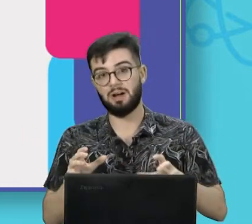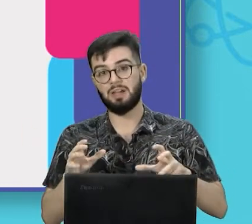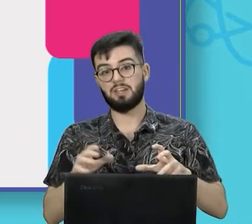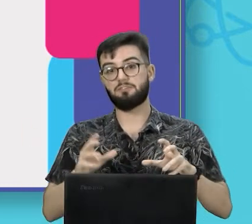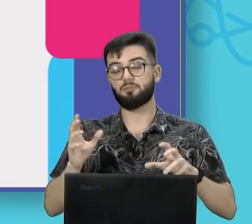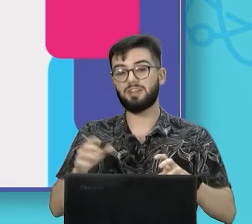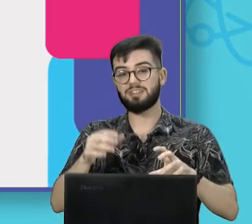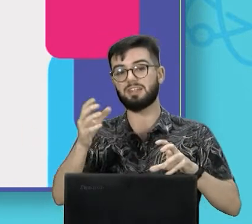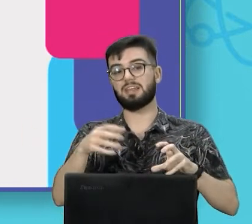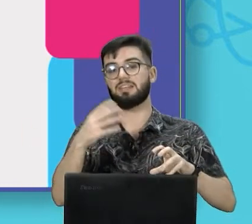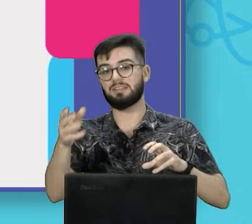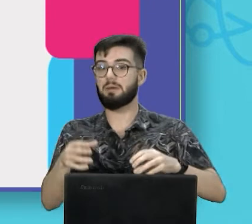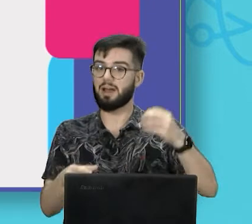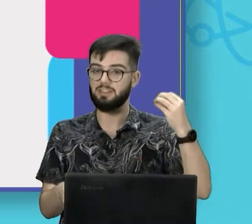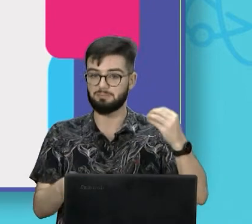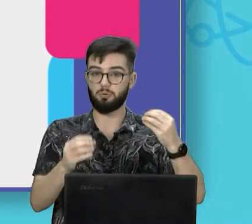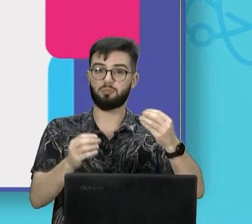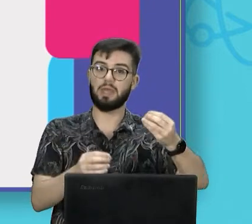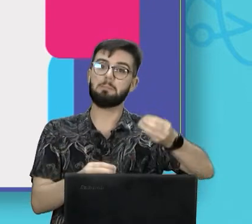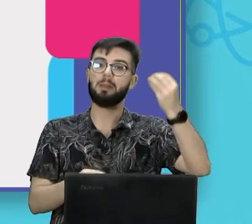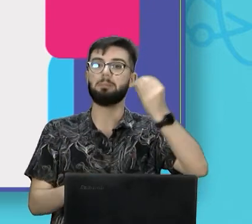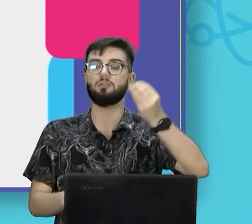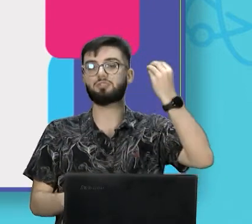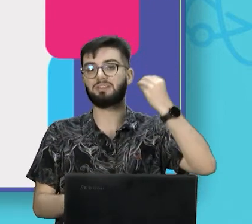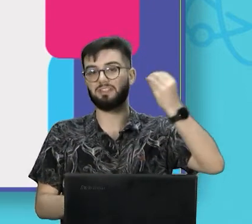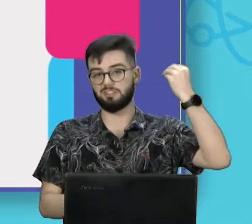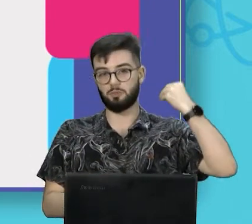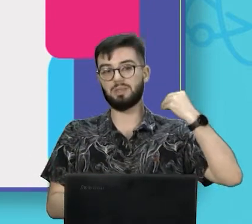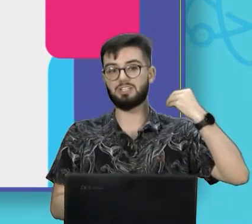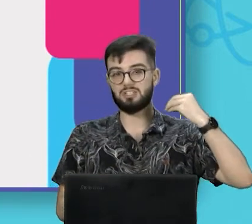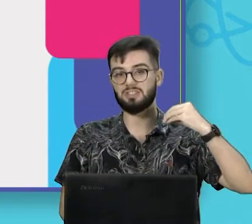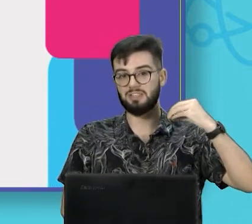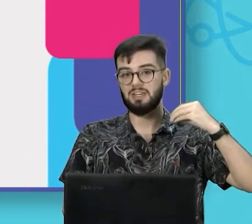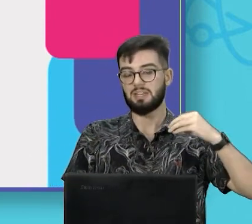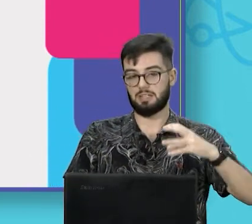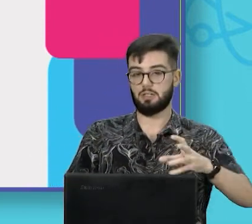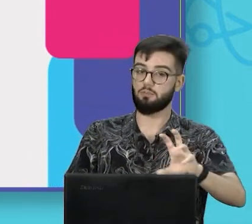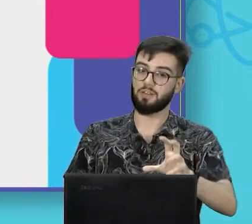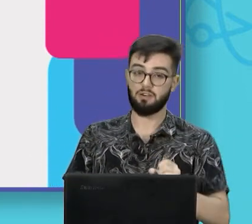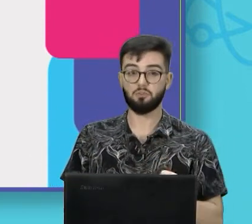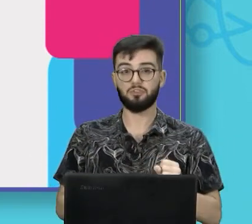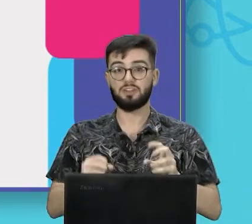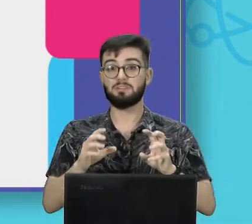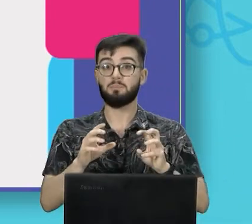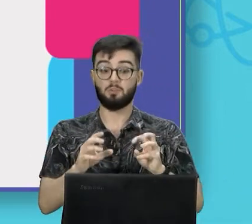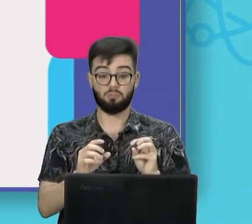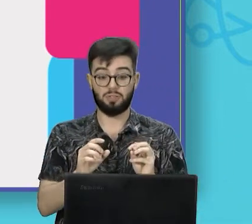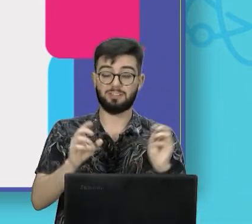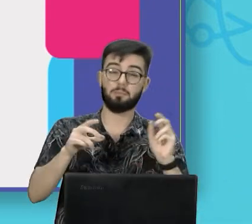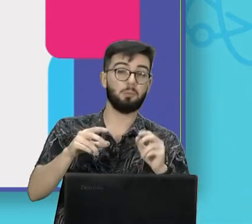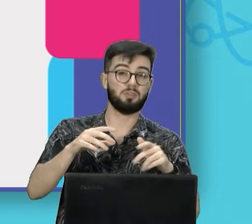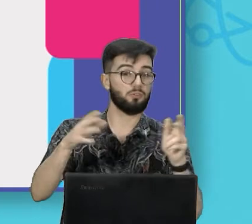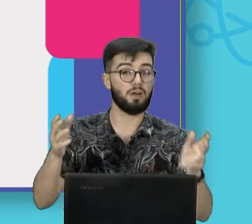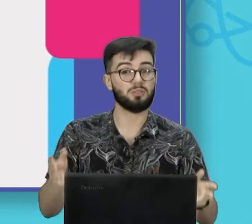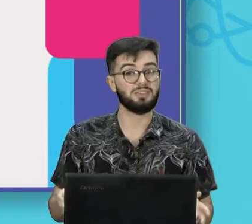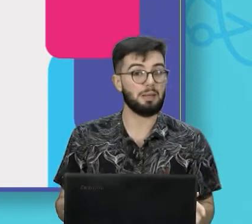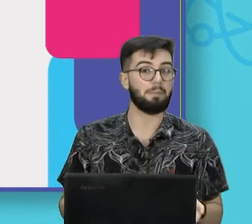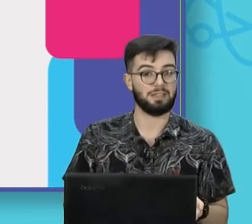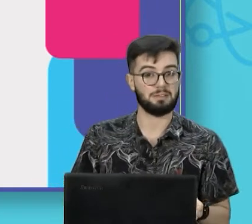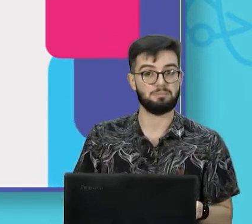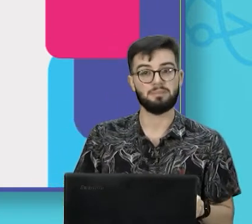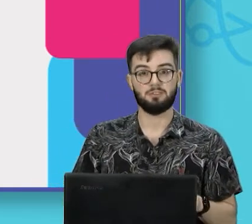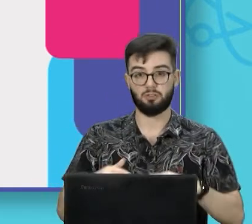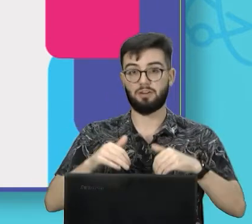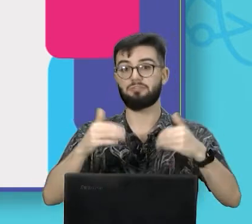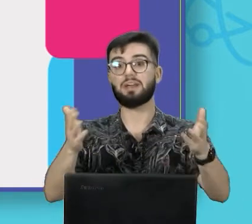escravos em ser uma influência daqueles liberais muito embebidos das ideias iluministas que eu falei a vocês só que essa proibição não